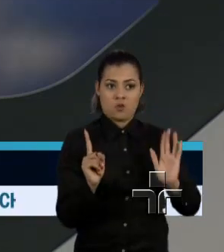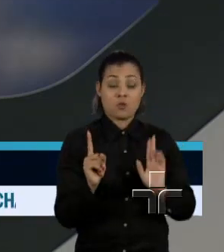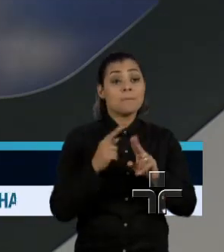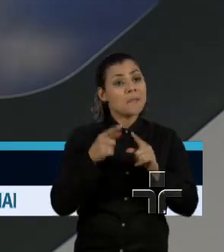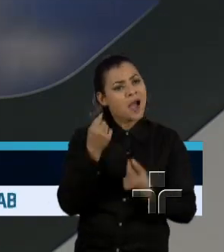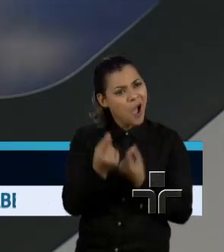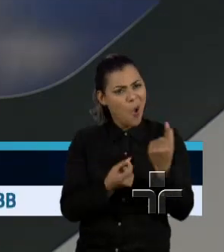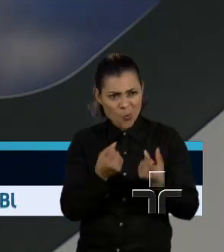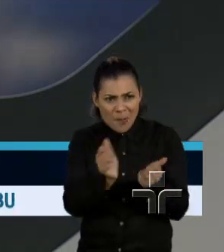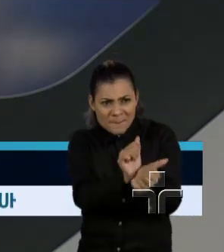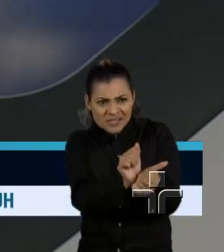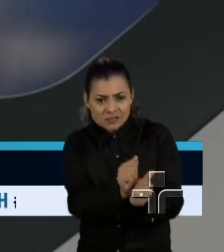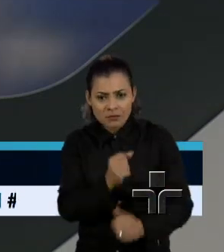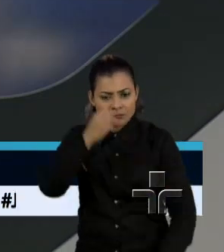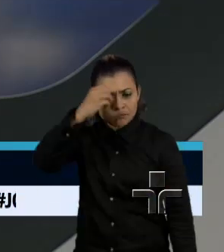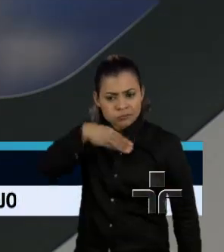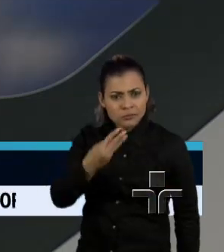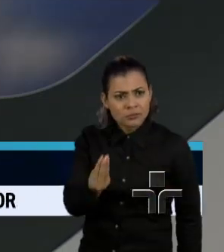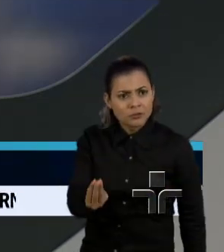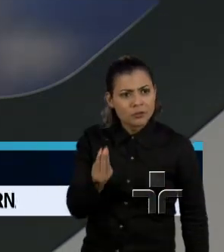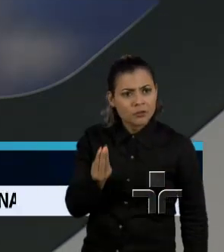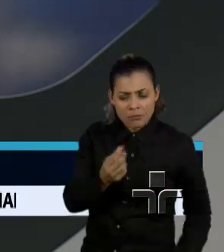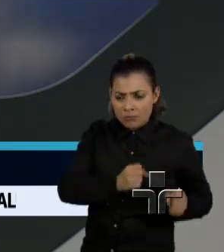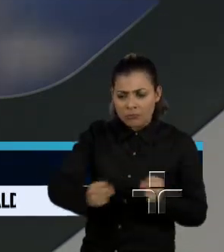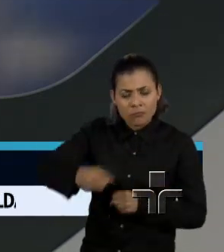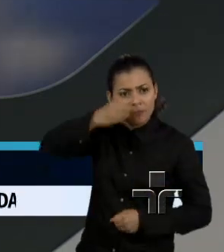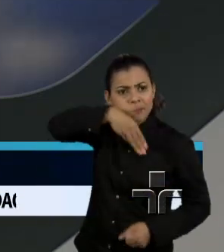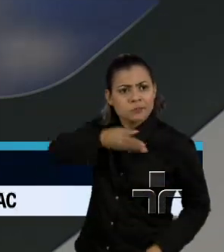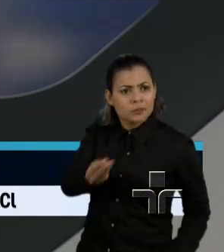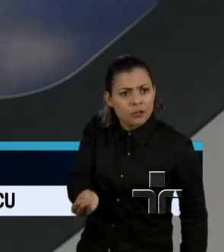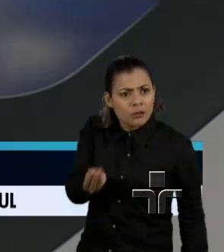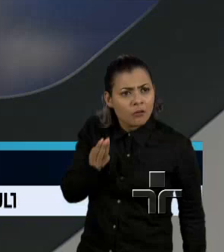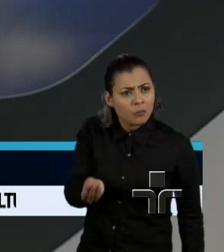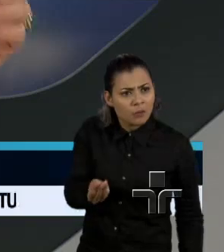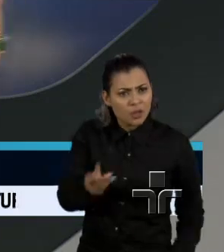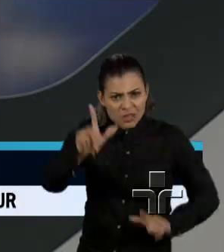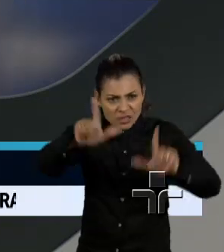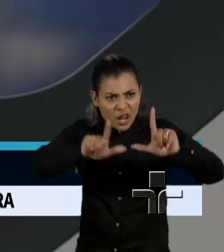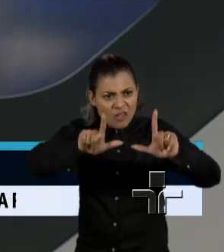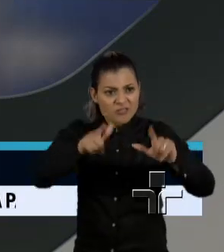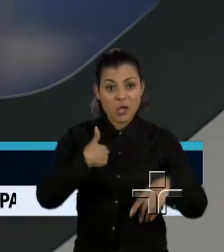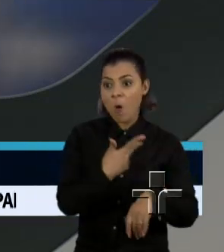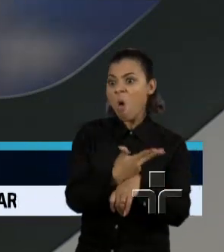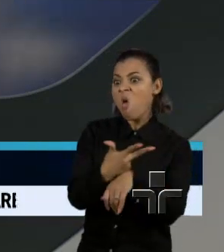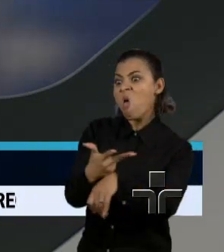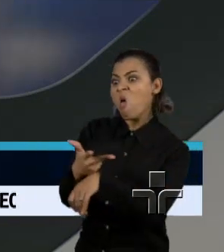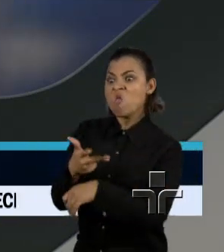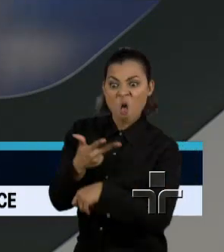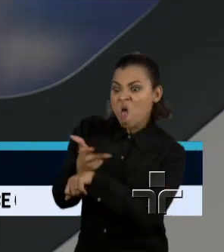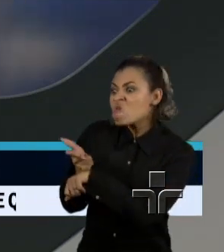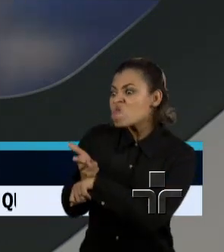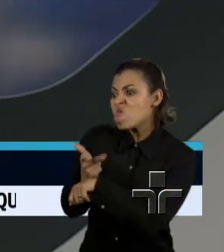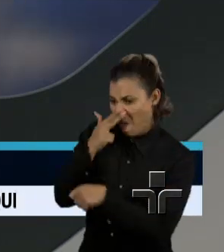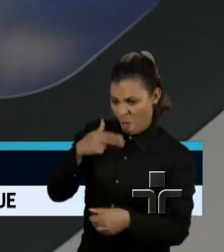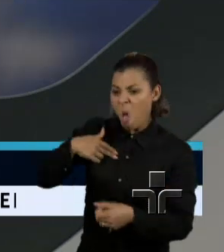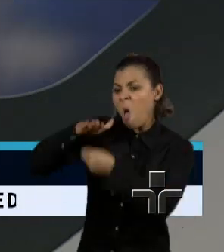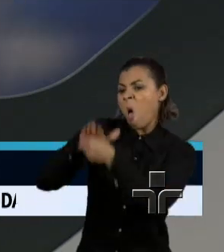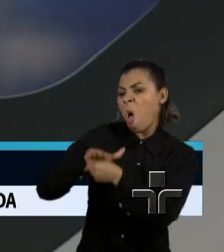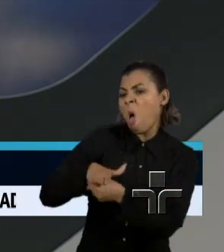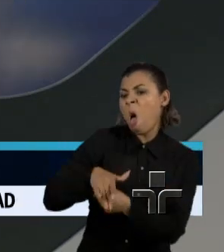são bizarras, né? E já combinado com a televisão que vai filmar o sujeito sendo